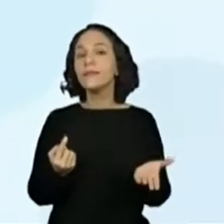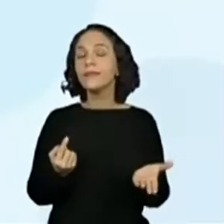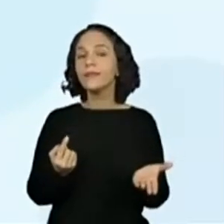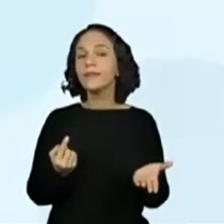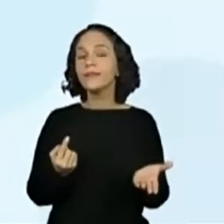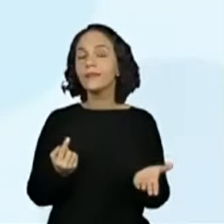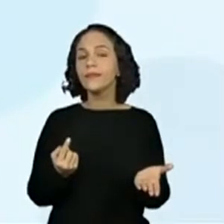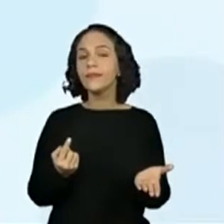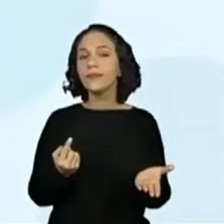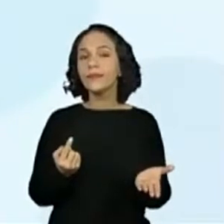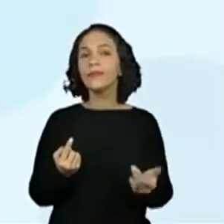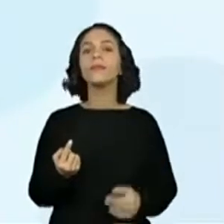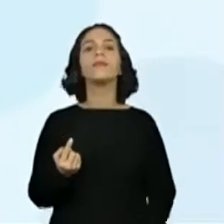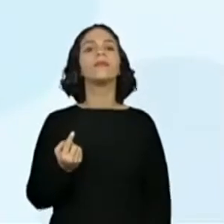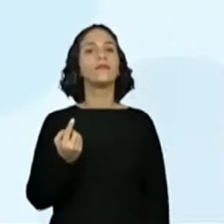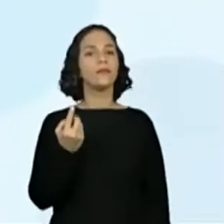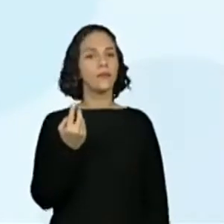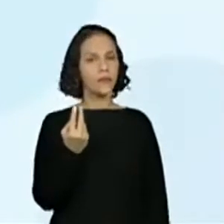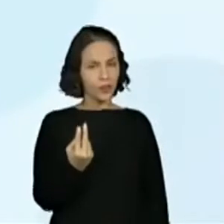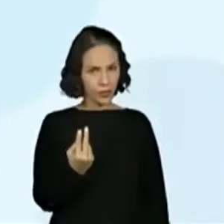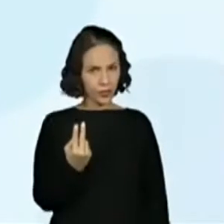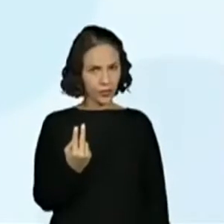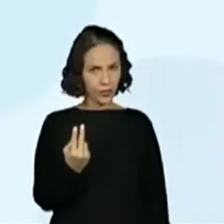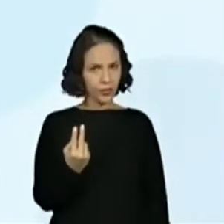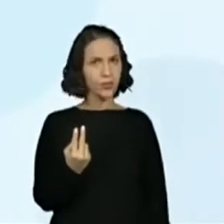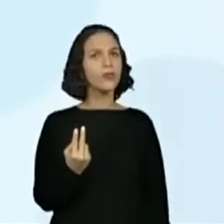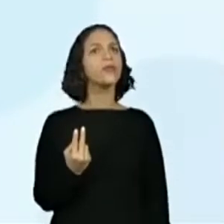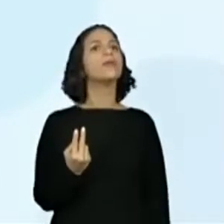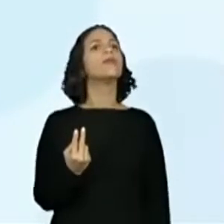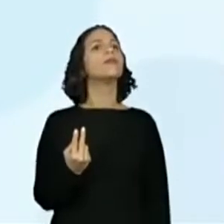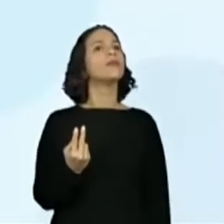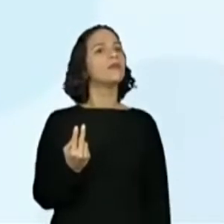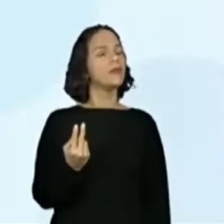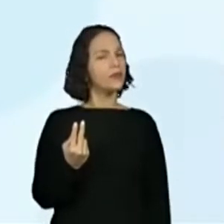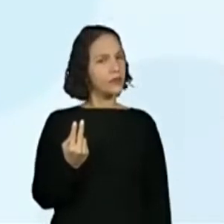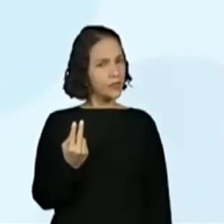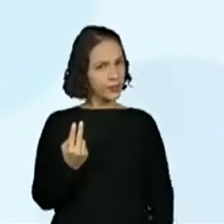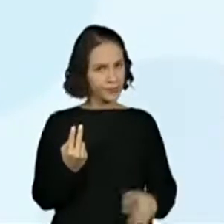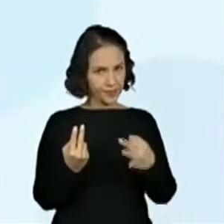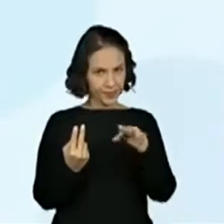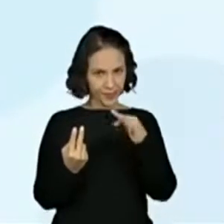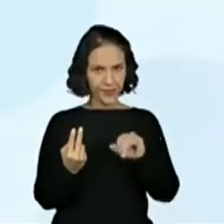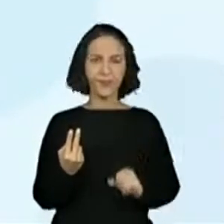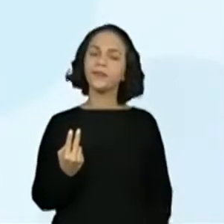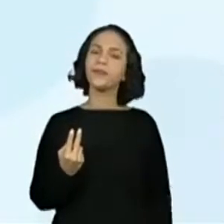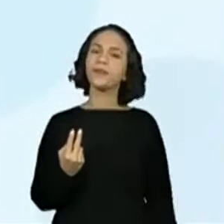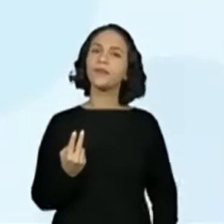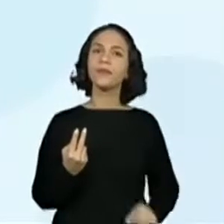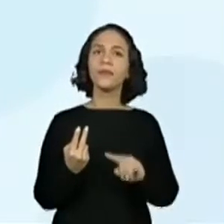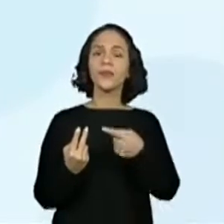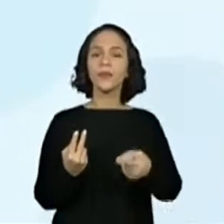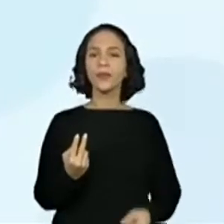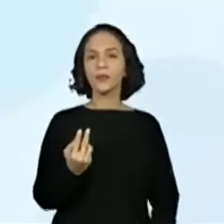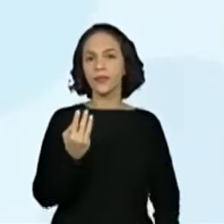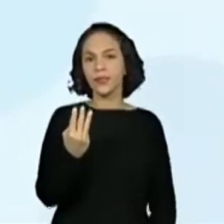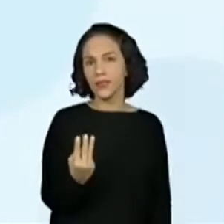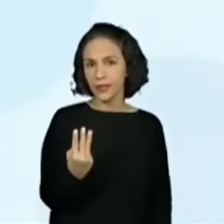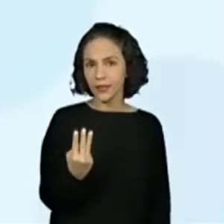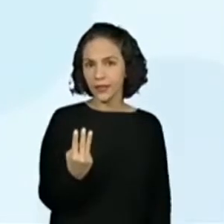próximo número, dois. Que nós vimos lá no quadro, o número 2. Depois nós temos o?